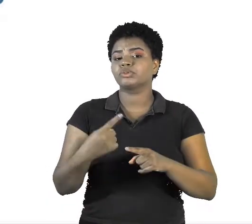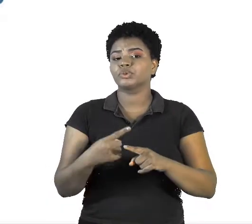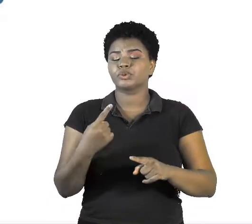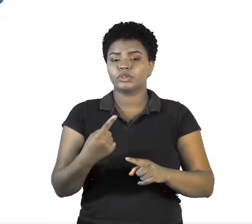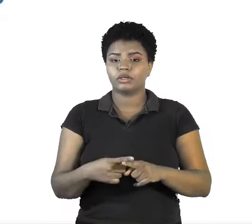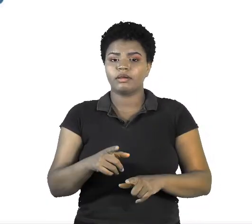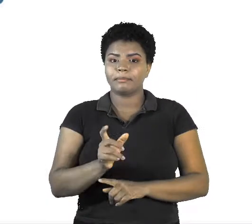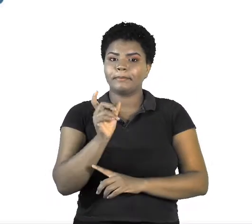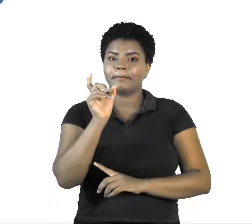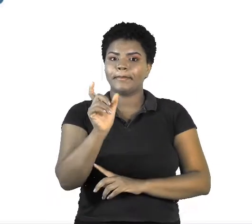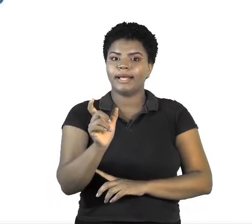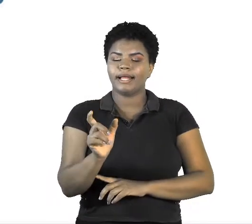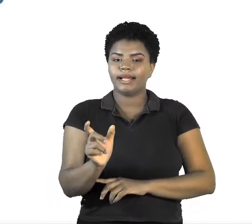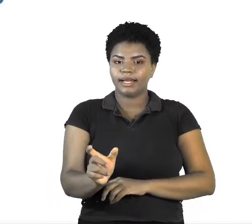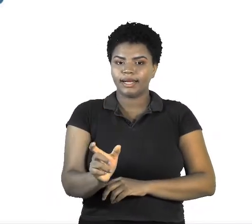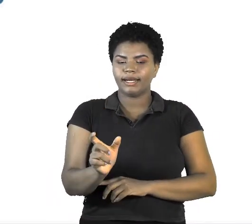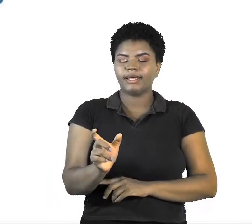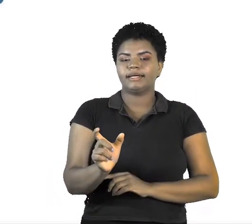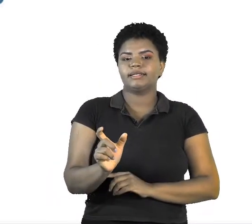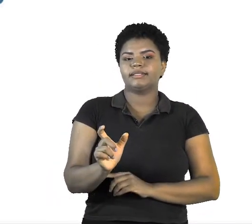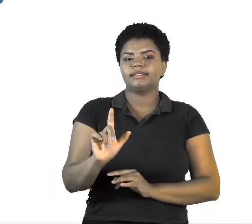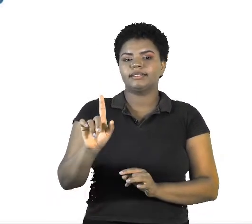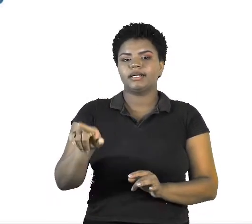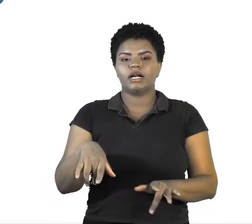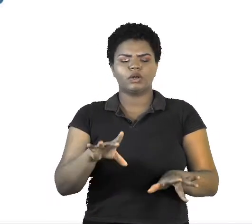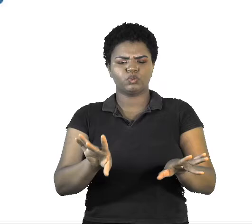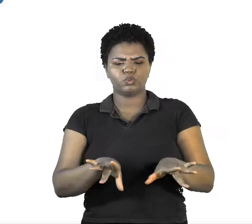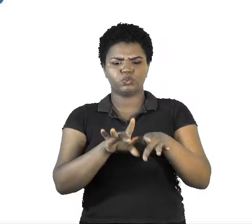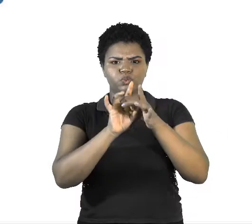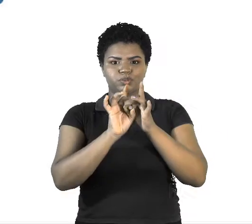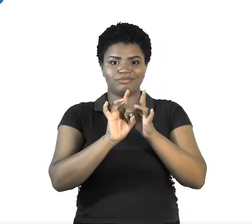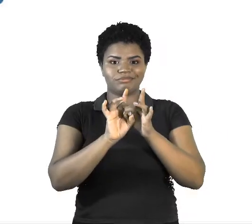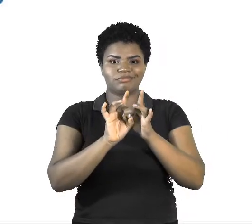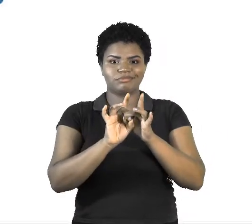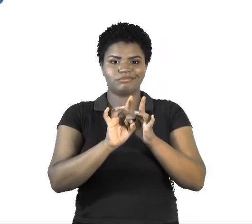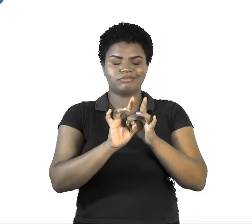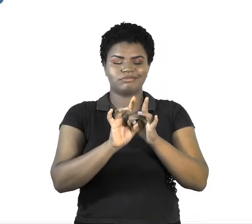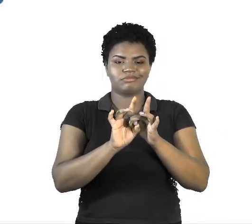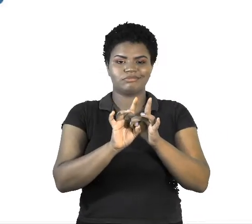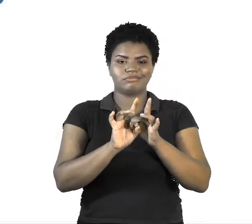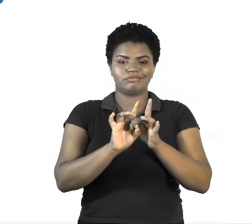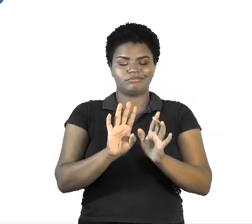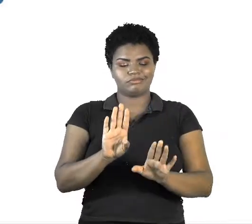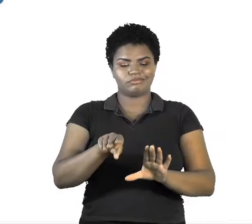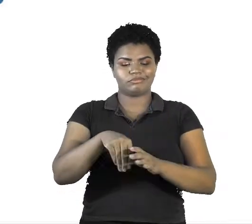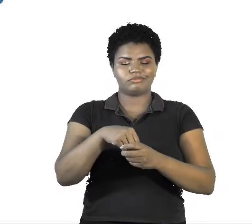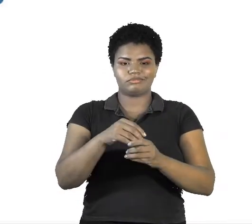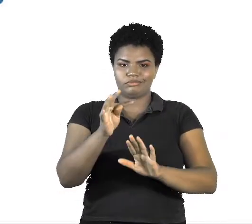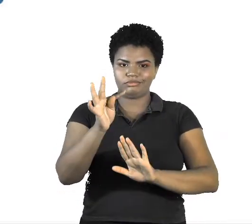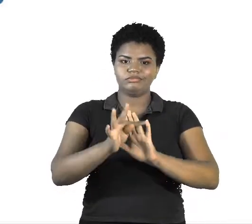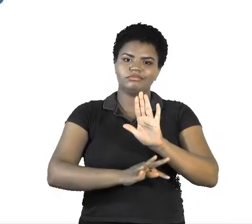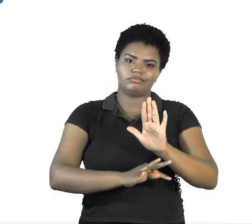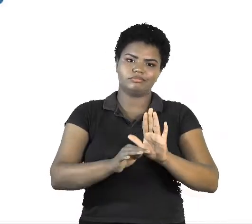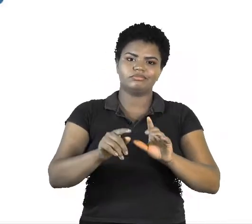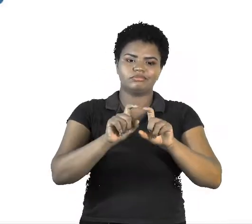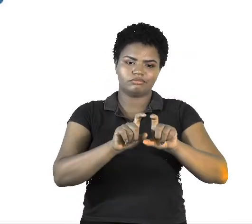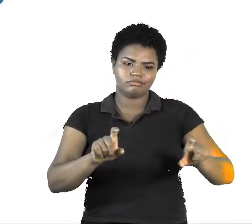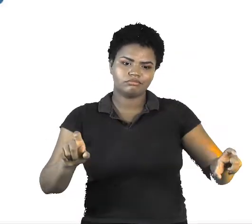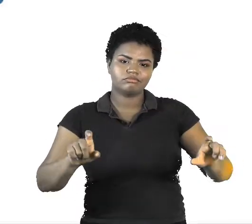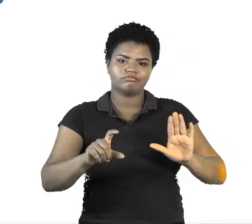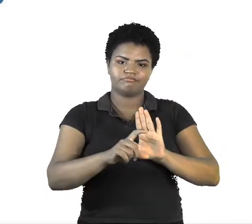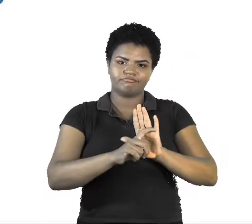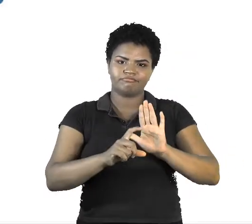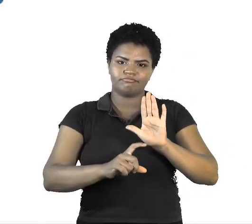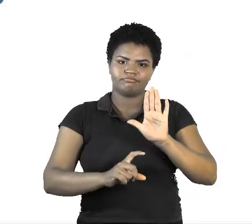as palavras, elas vão se unir, né? Dentro do texto, então as orações, os períodos, eles são